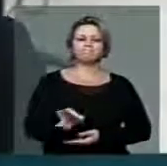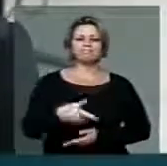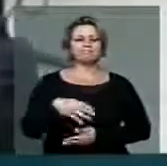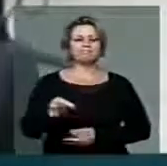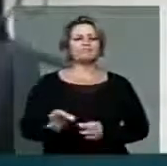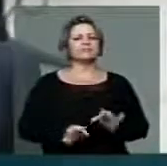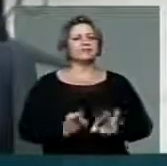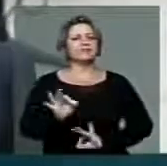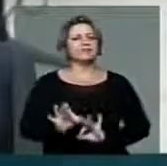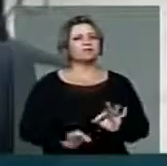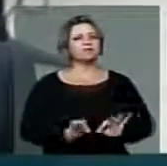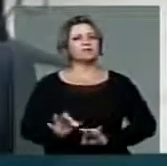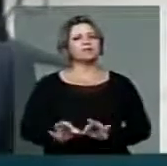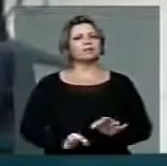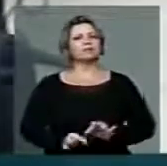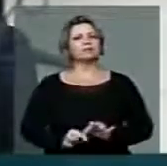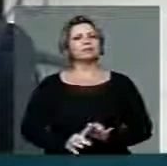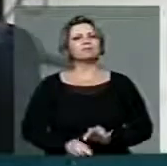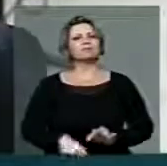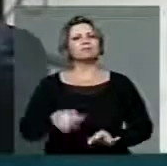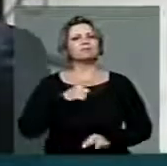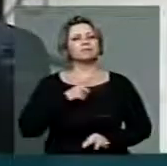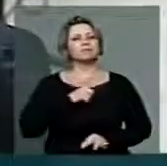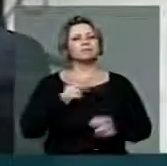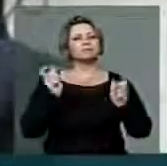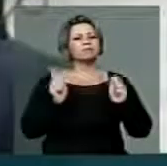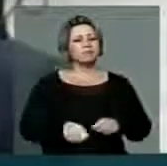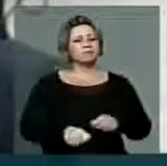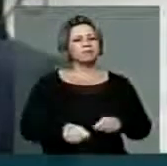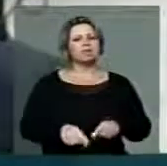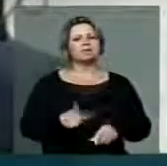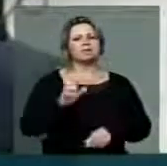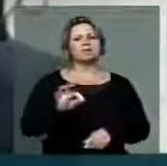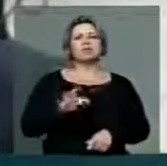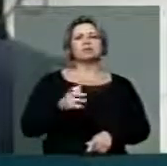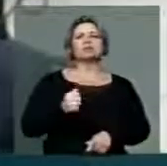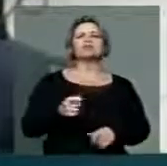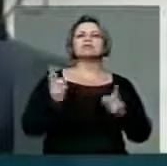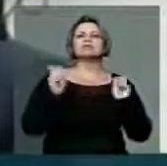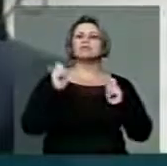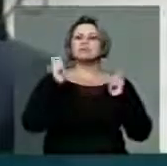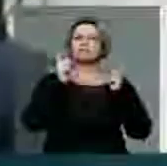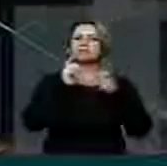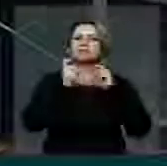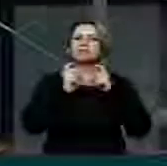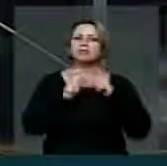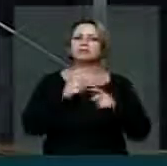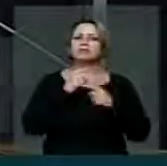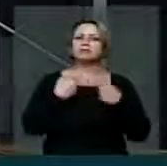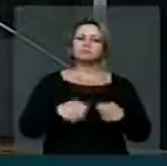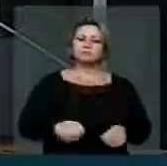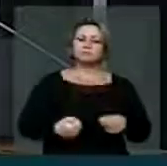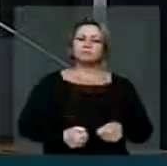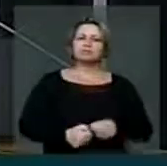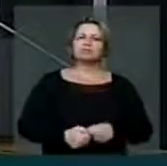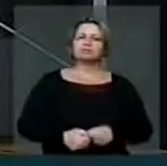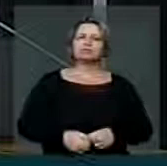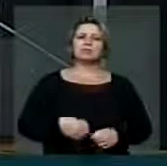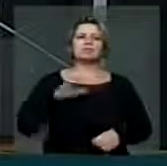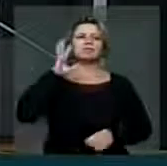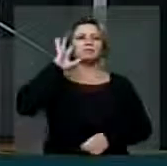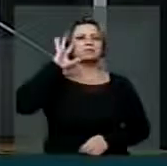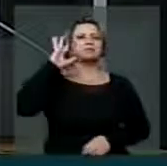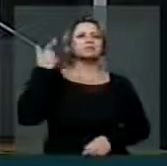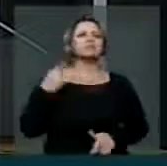plano exequível, nós temos capacidade de gestão, mas nós precisamos